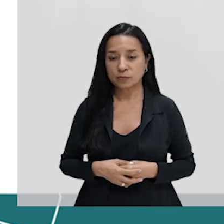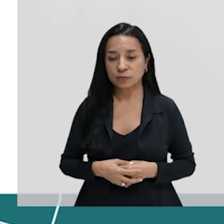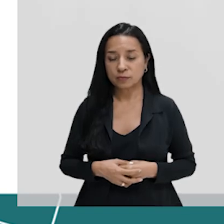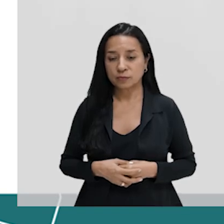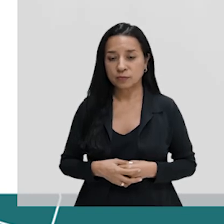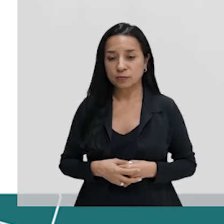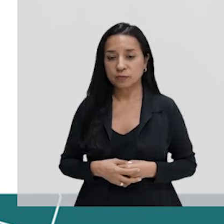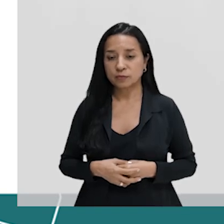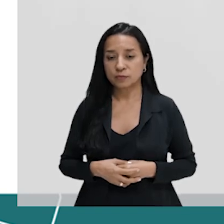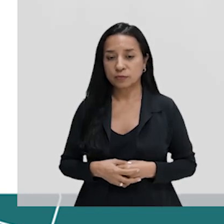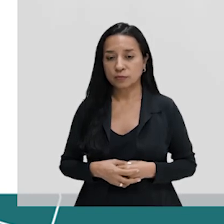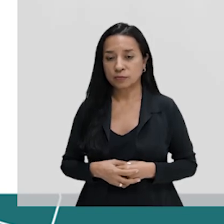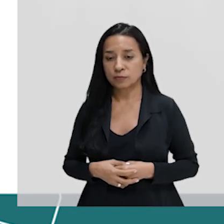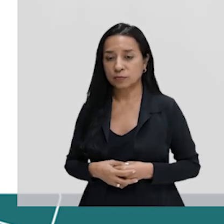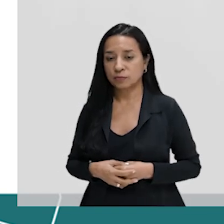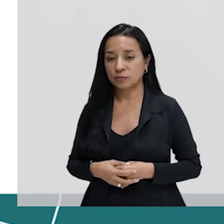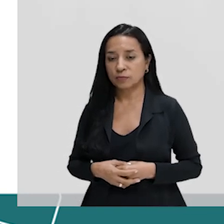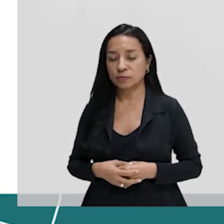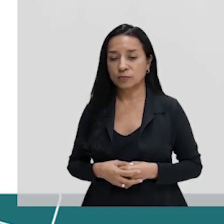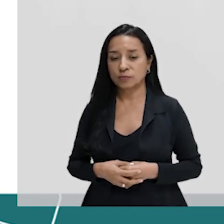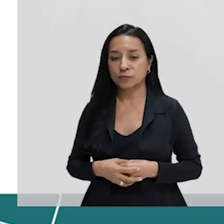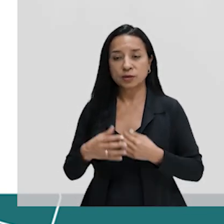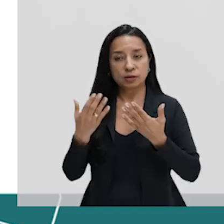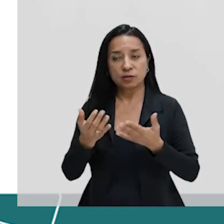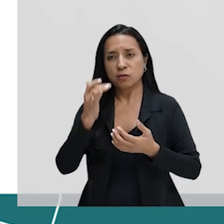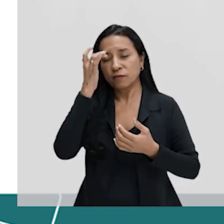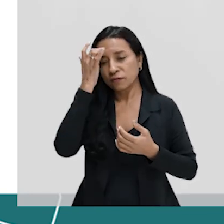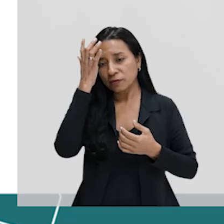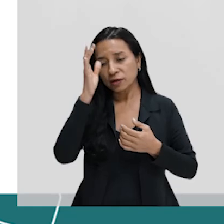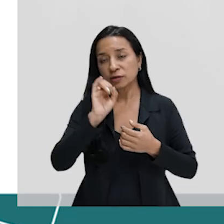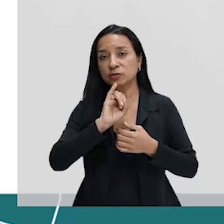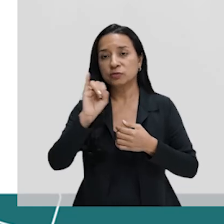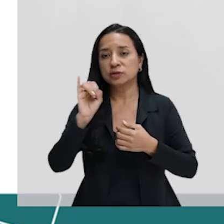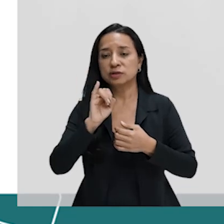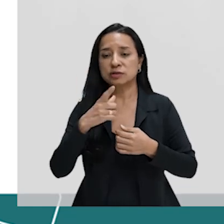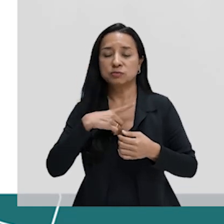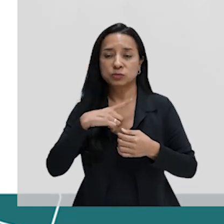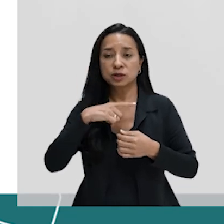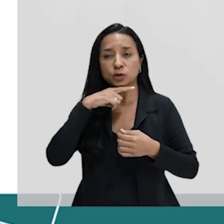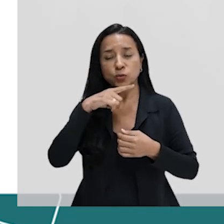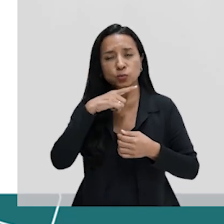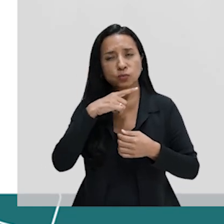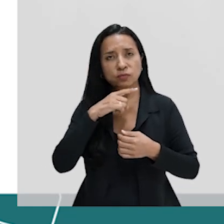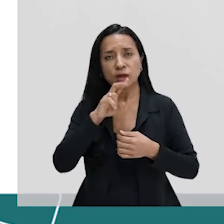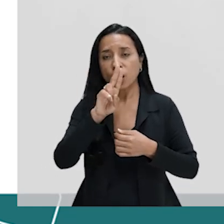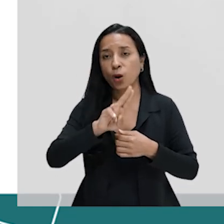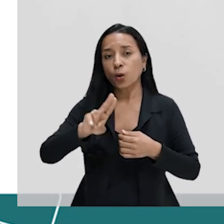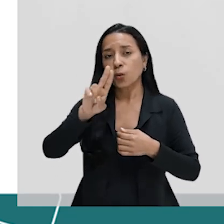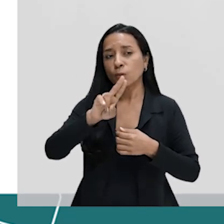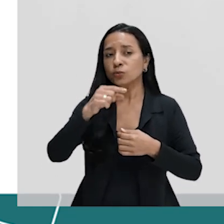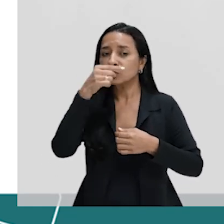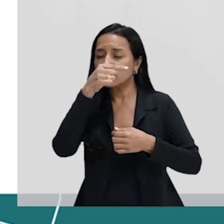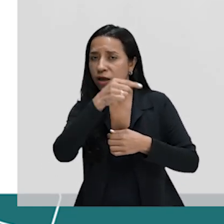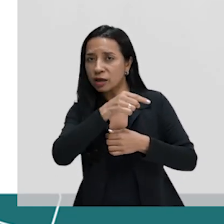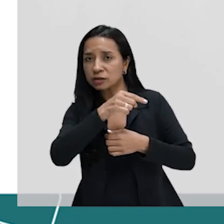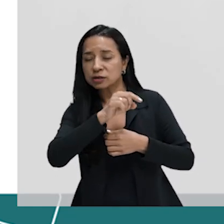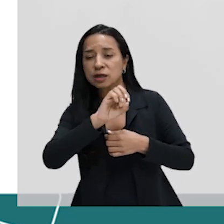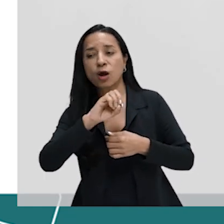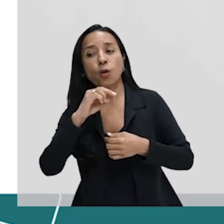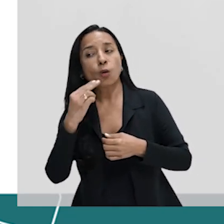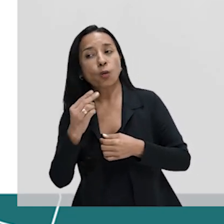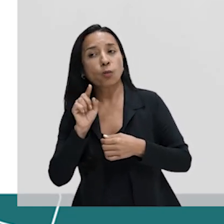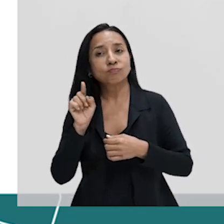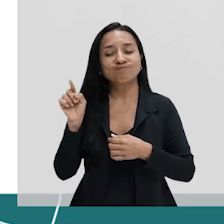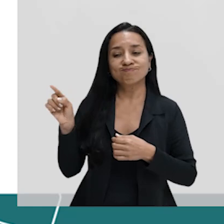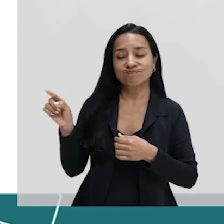estes, estas e isto. Então, é bem fácil. Se você ficar com a dúvida, eu uso esta ou eu uso essa? Então, se